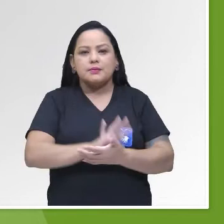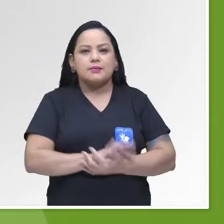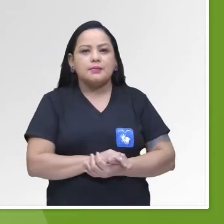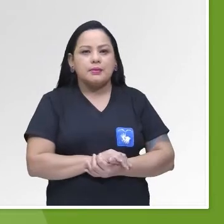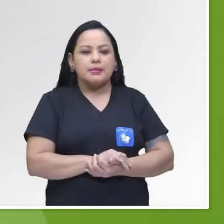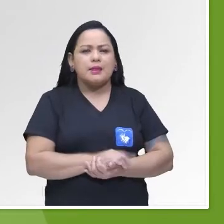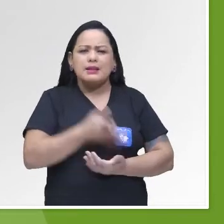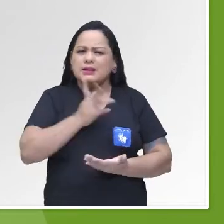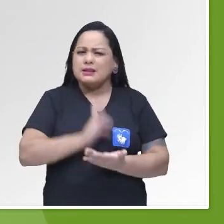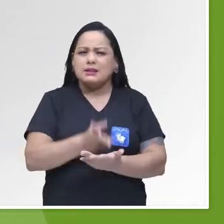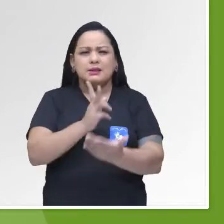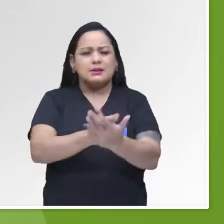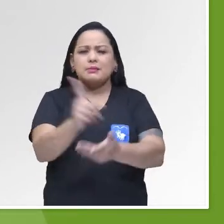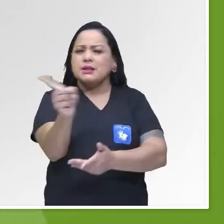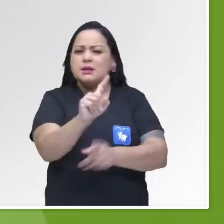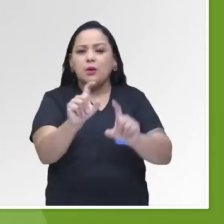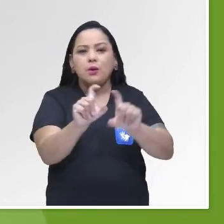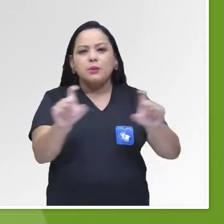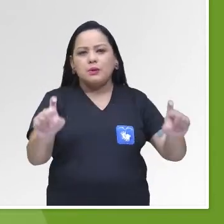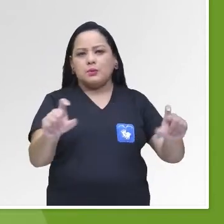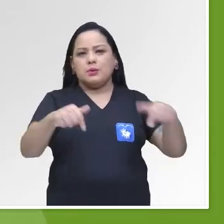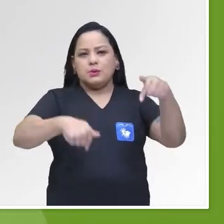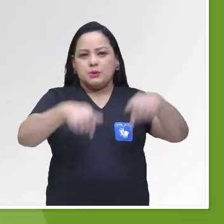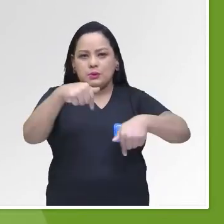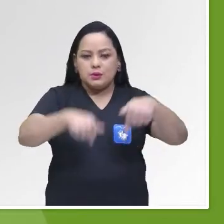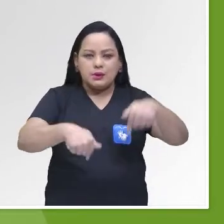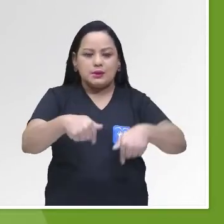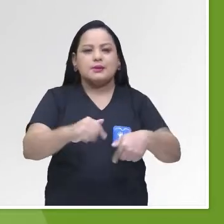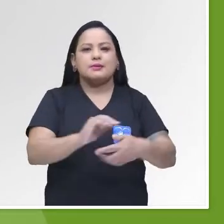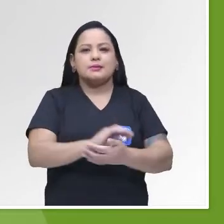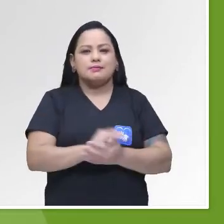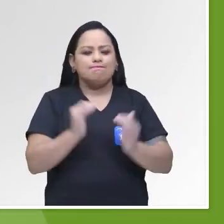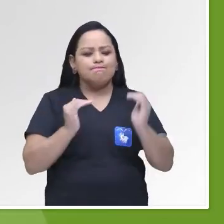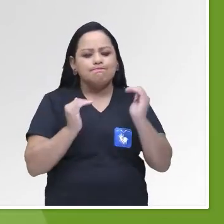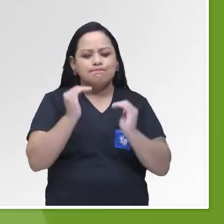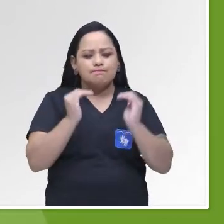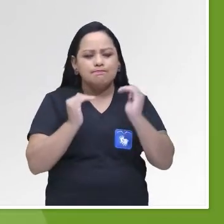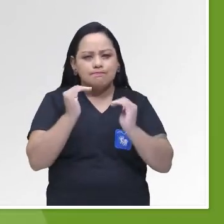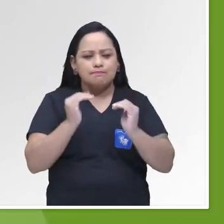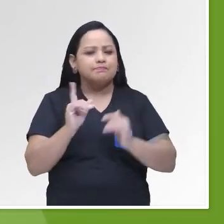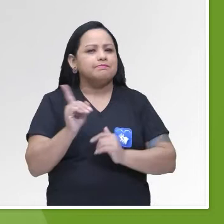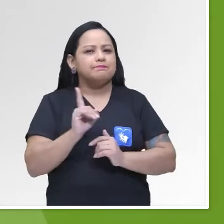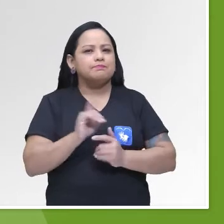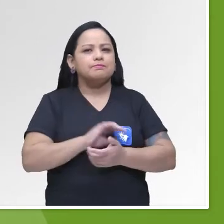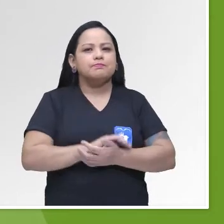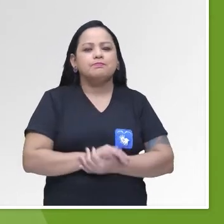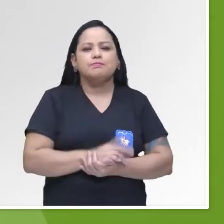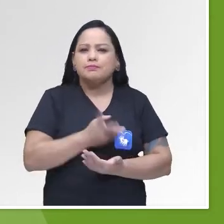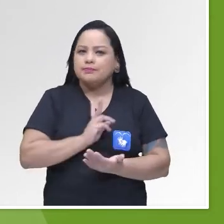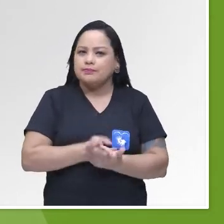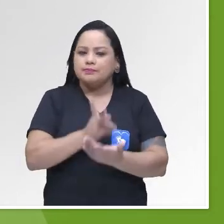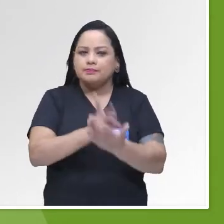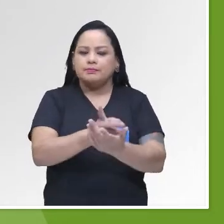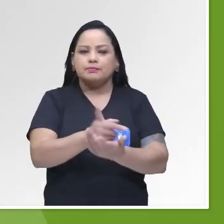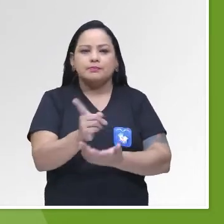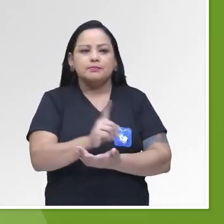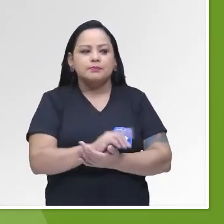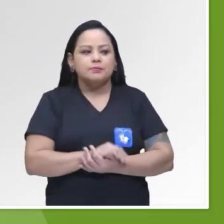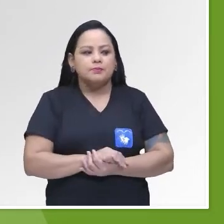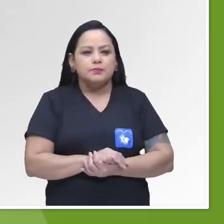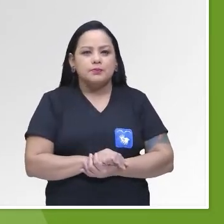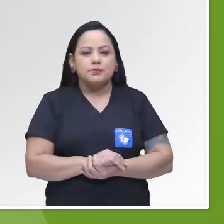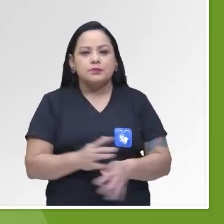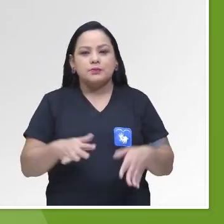nem sempre essas equações químicas elas estão balanceadas. Nem sempre elas estão.